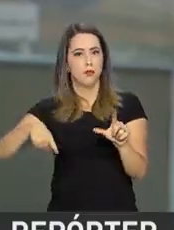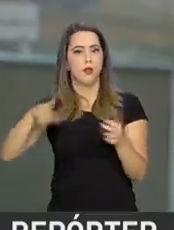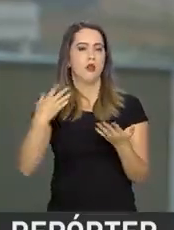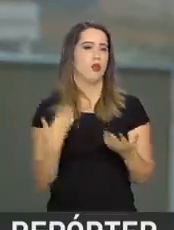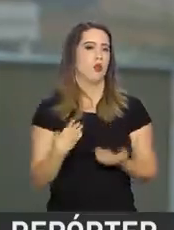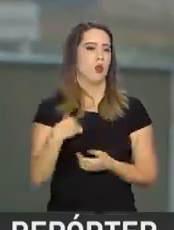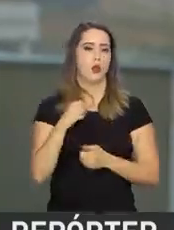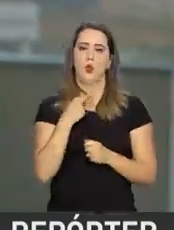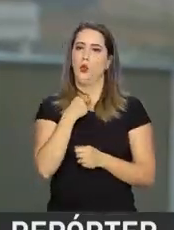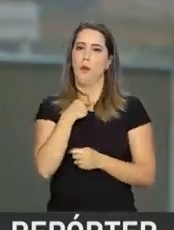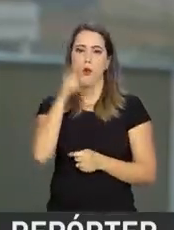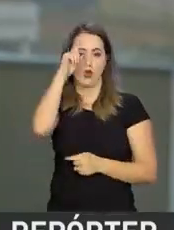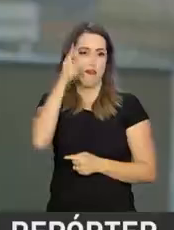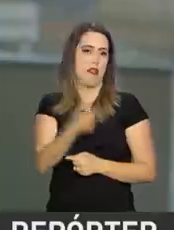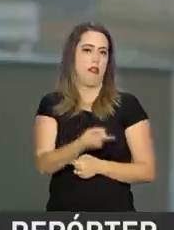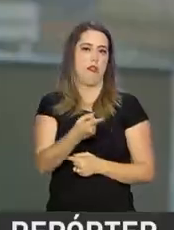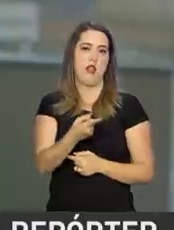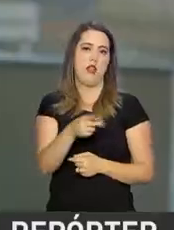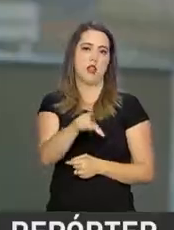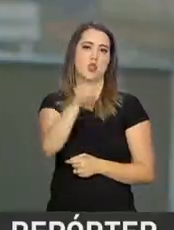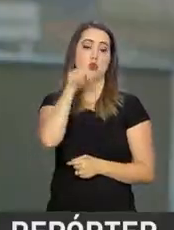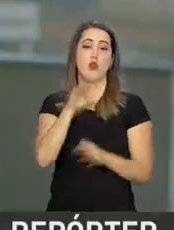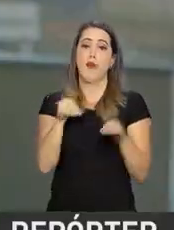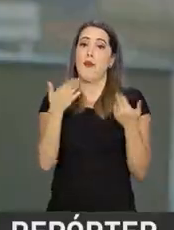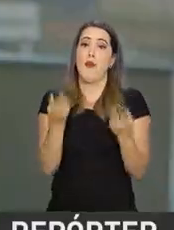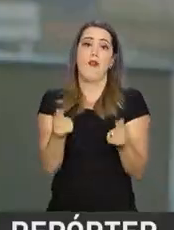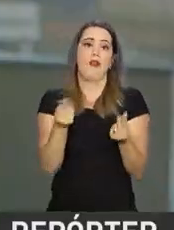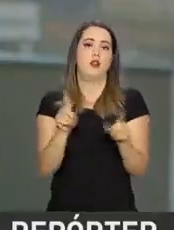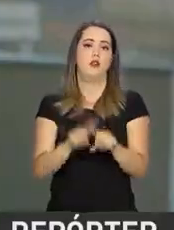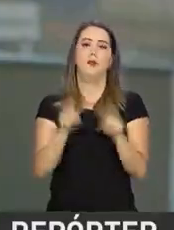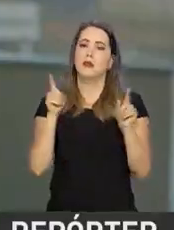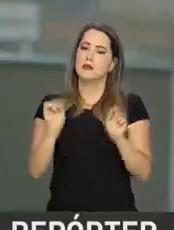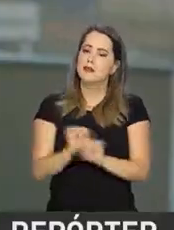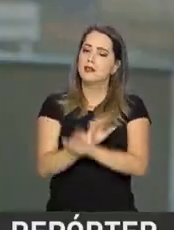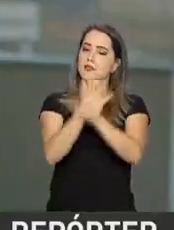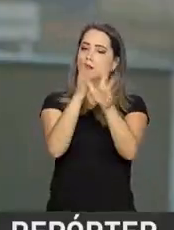estabelecer preços de mercado, mas quanto mais transparência, o mercado vai se autorregulando.